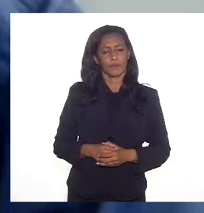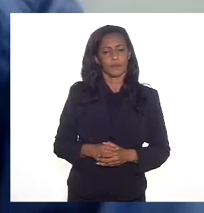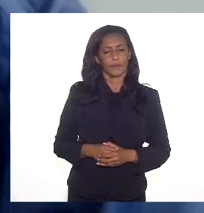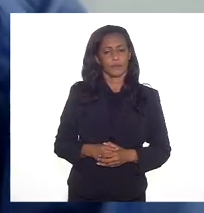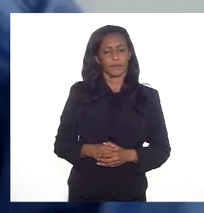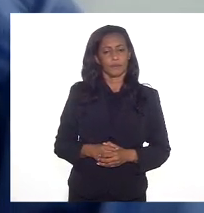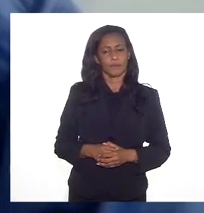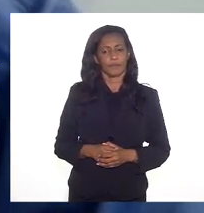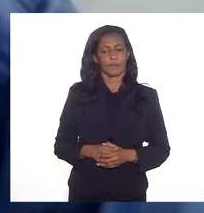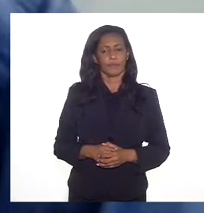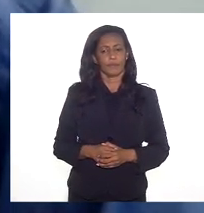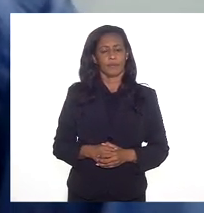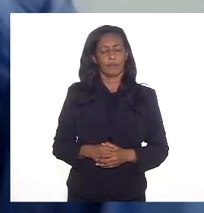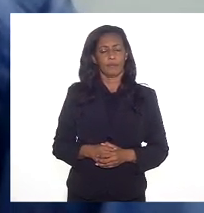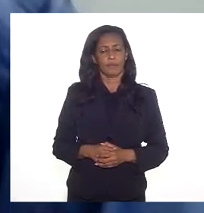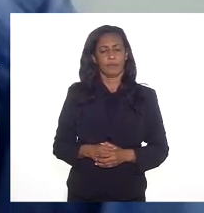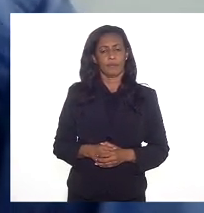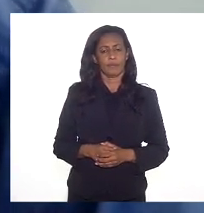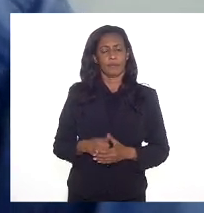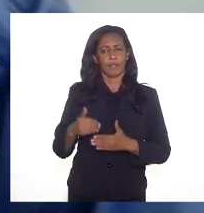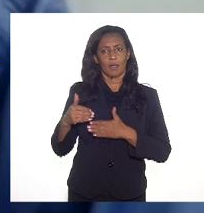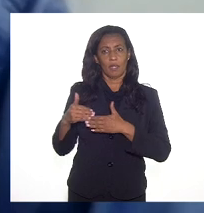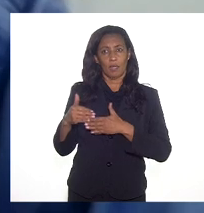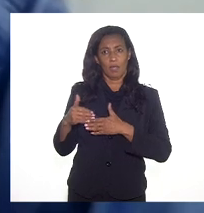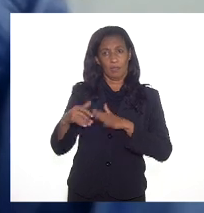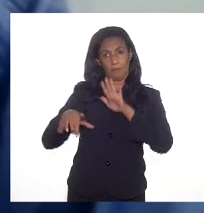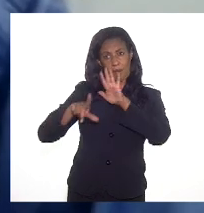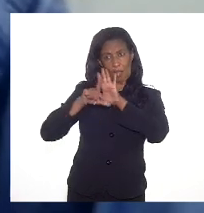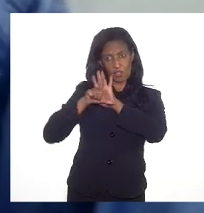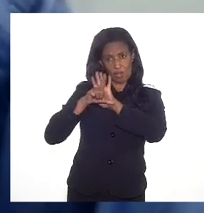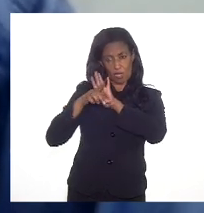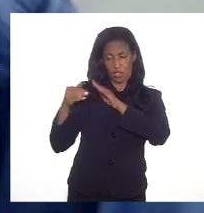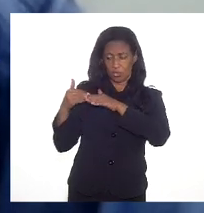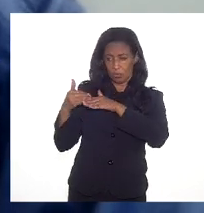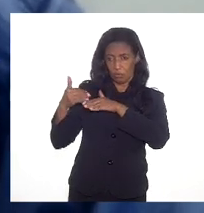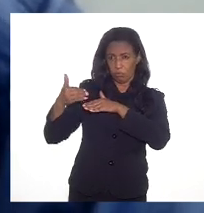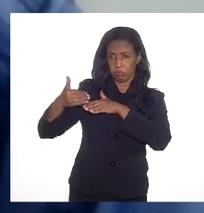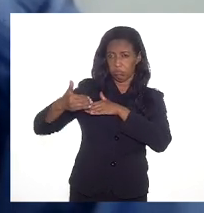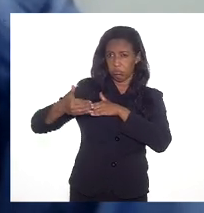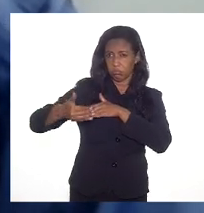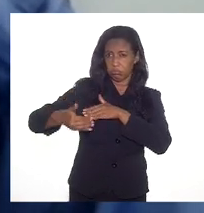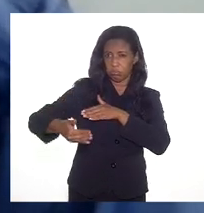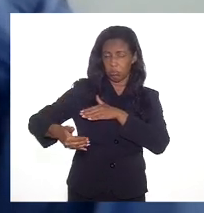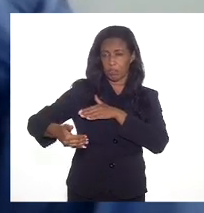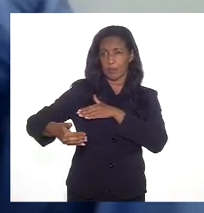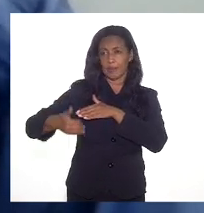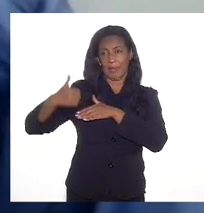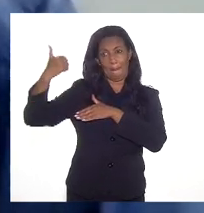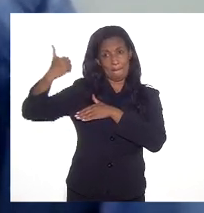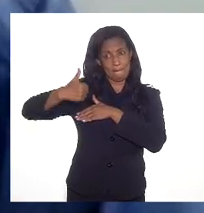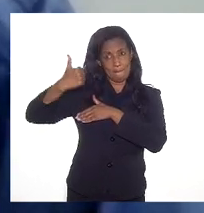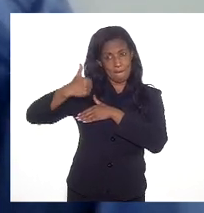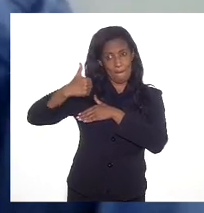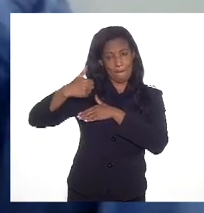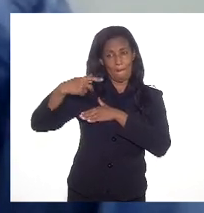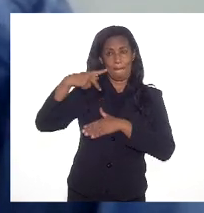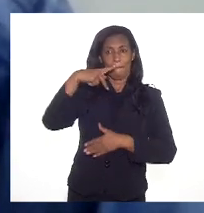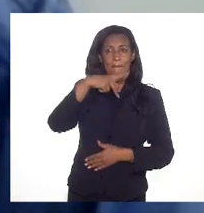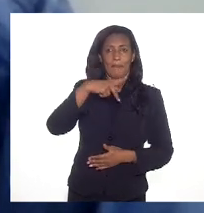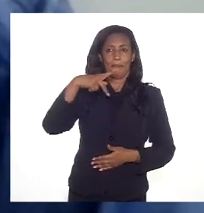que passa pelas leis orçamentárias, que a primeira delas é o